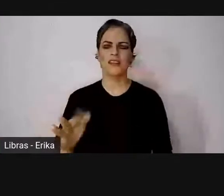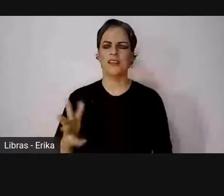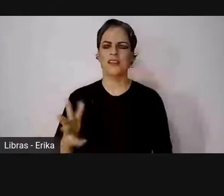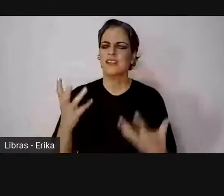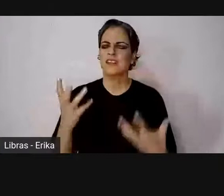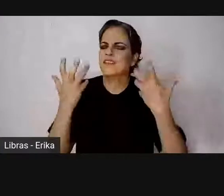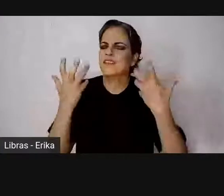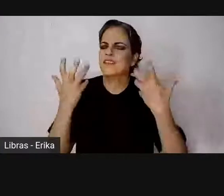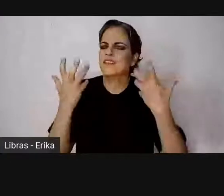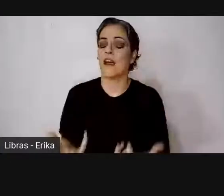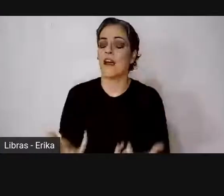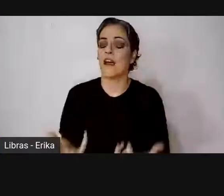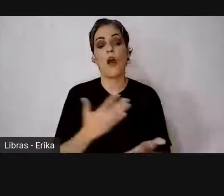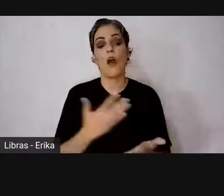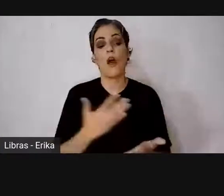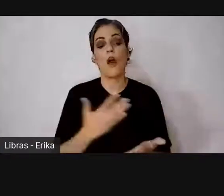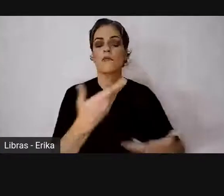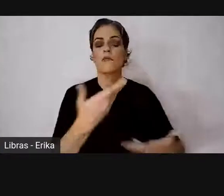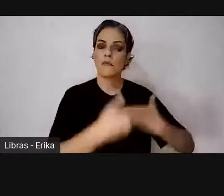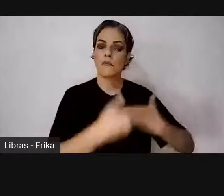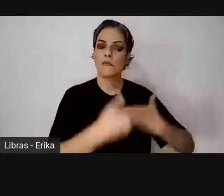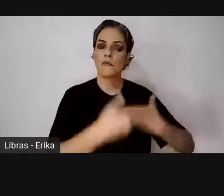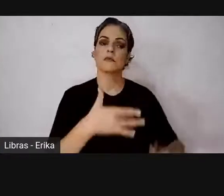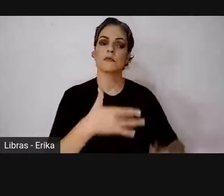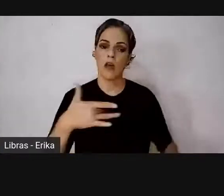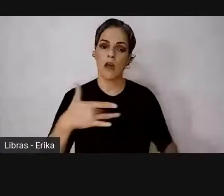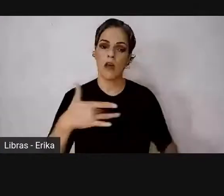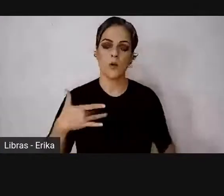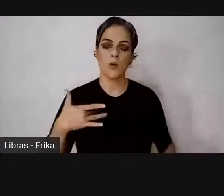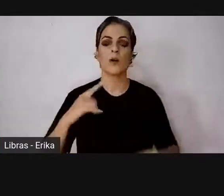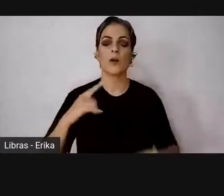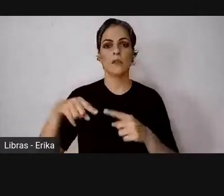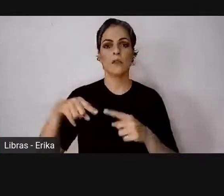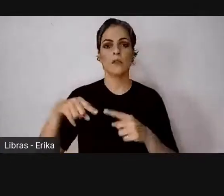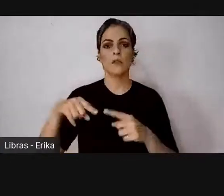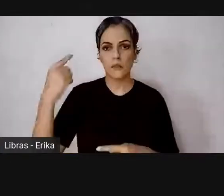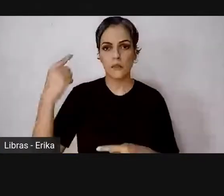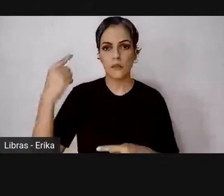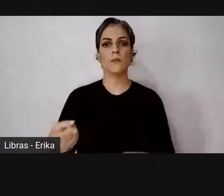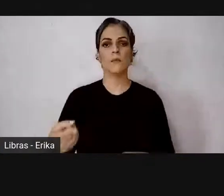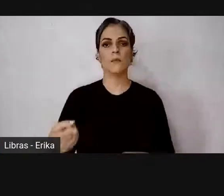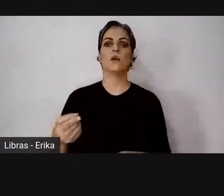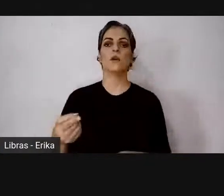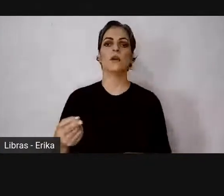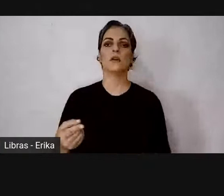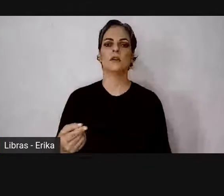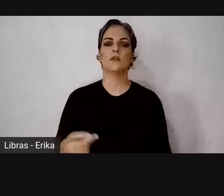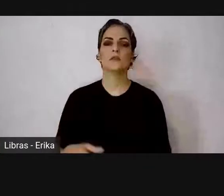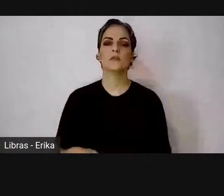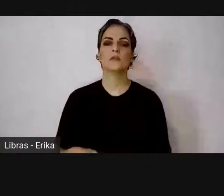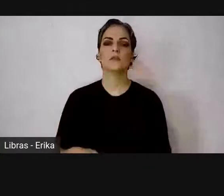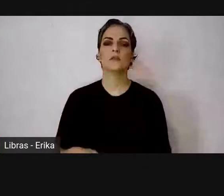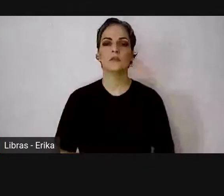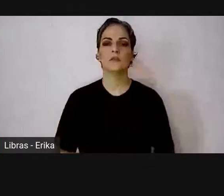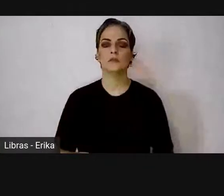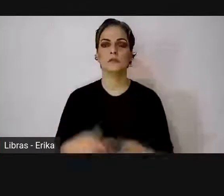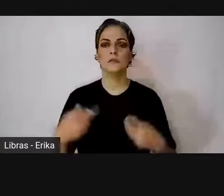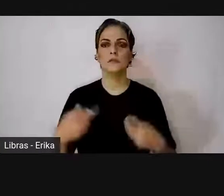tratamento, logo depois desse tratamento, eu percebi que eu já